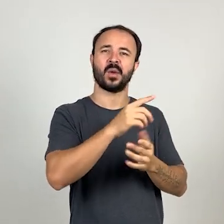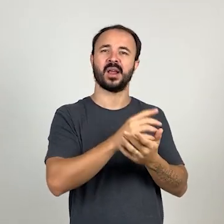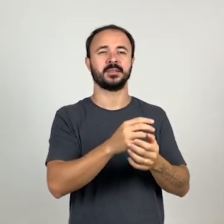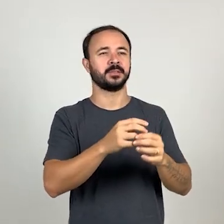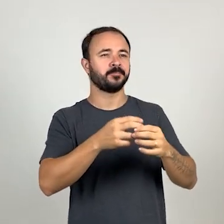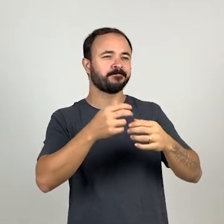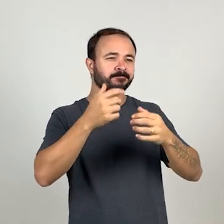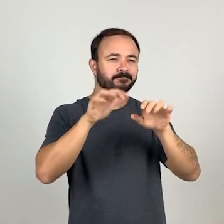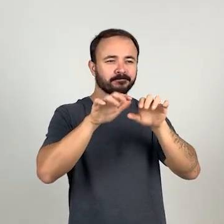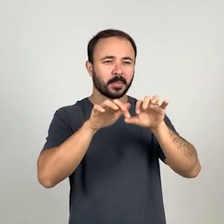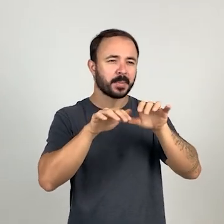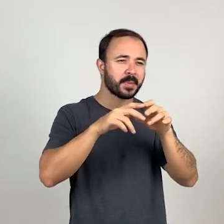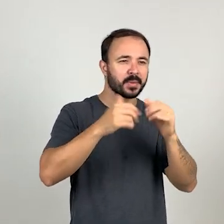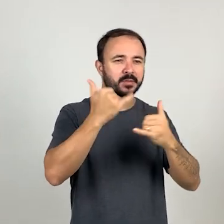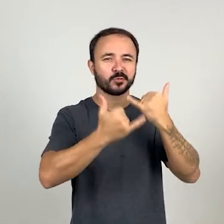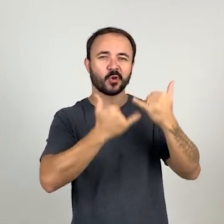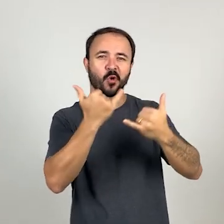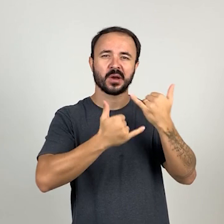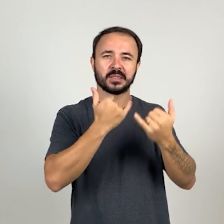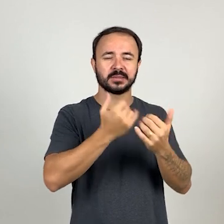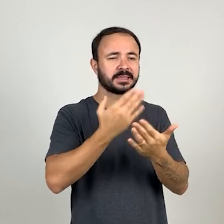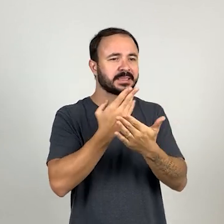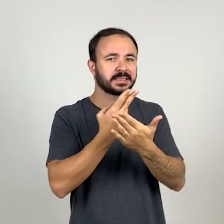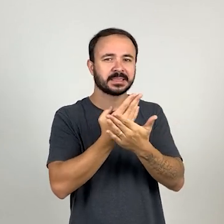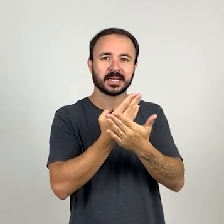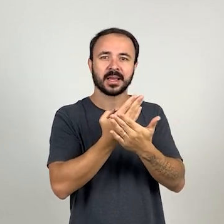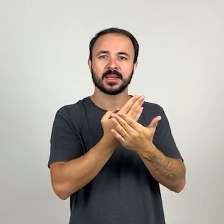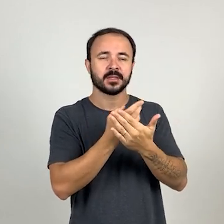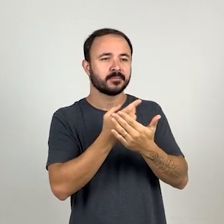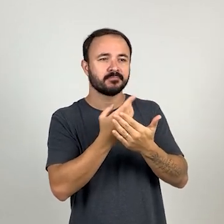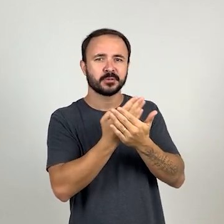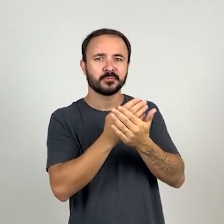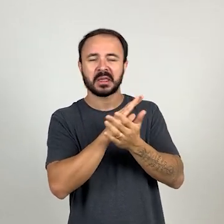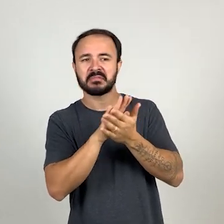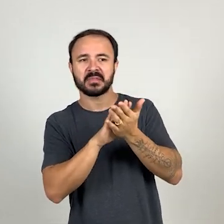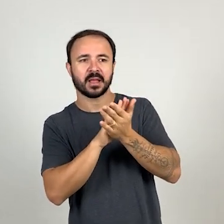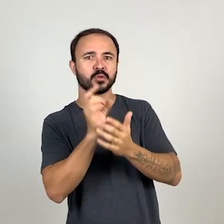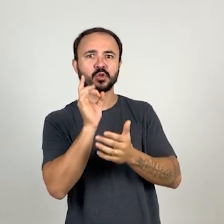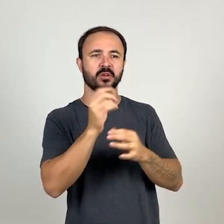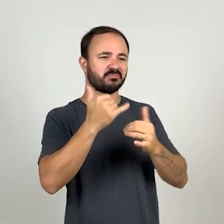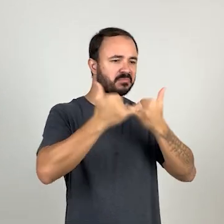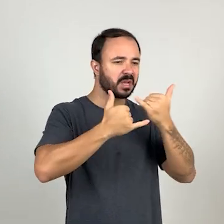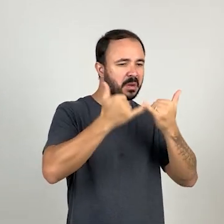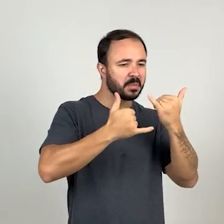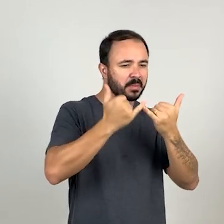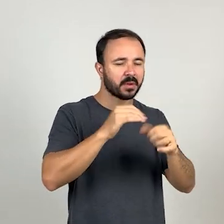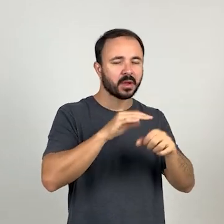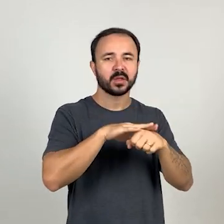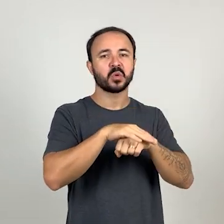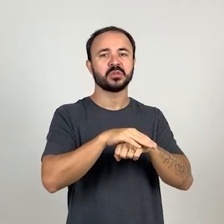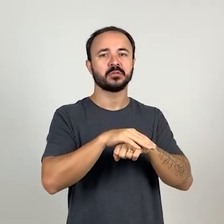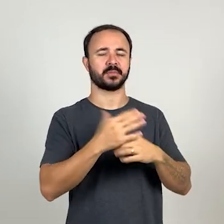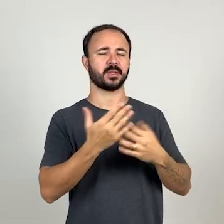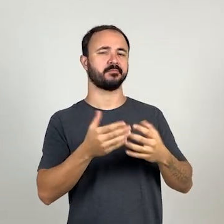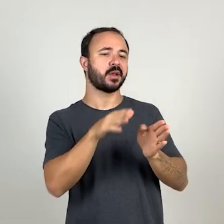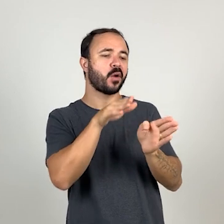sem conseguir dormir bem por causa dos jogos. Então, eu vou dar um conselho. Qual seria o conselho?